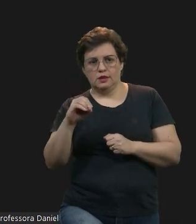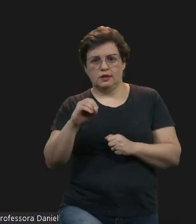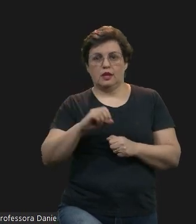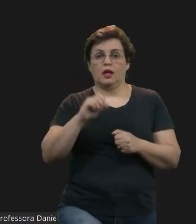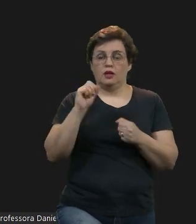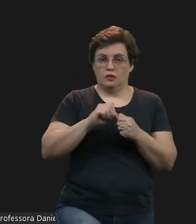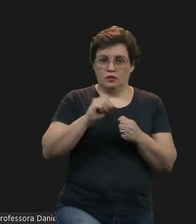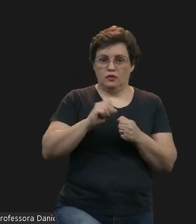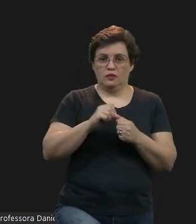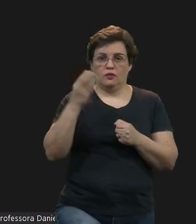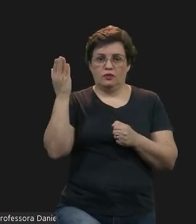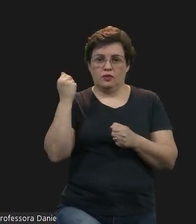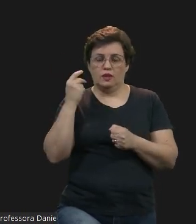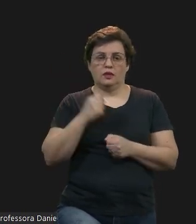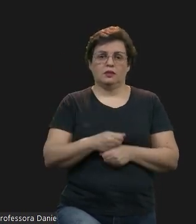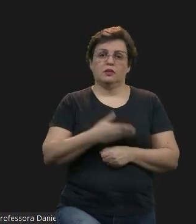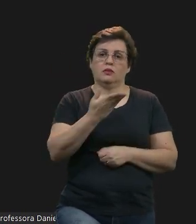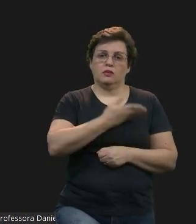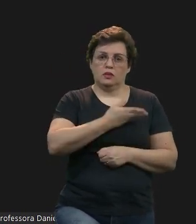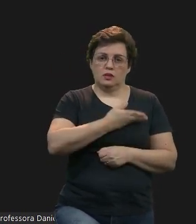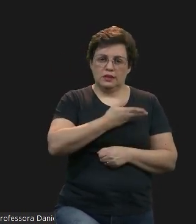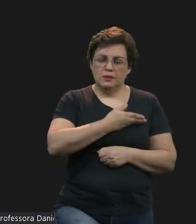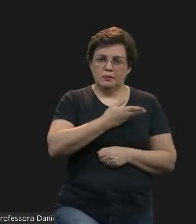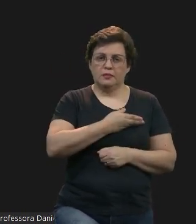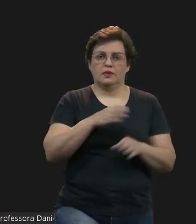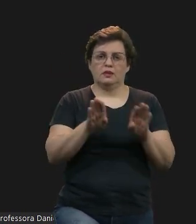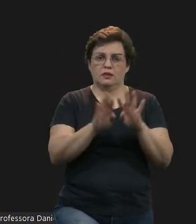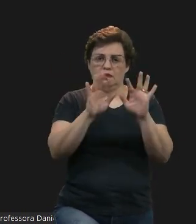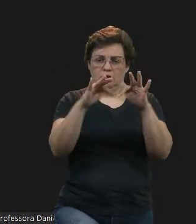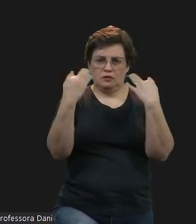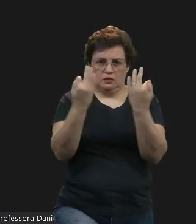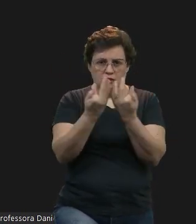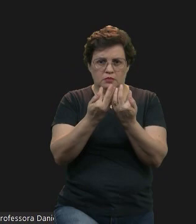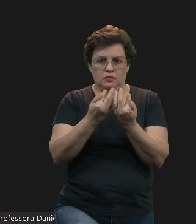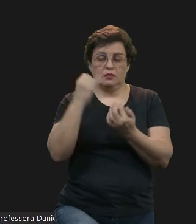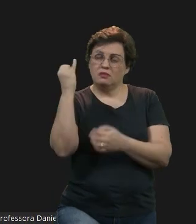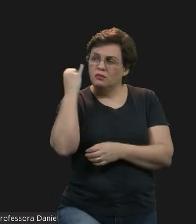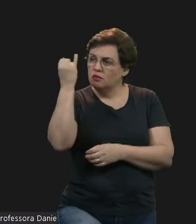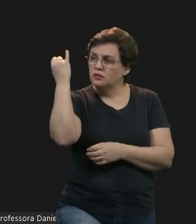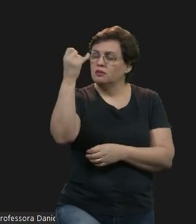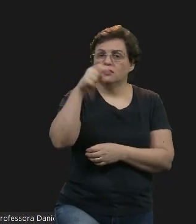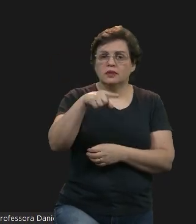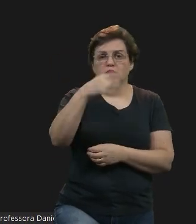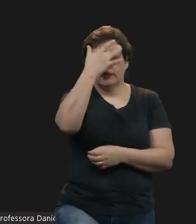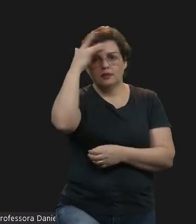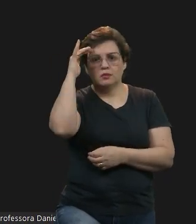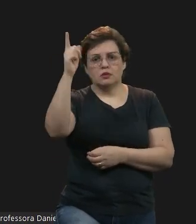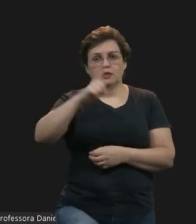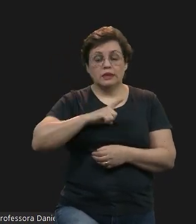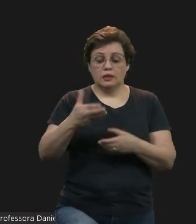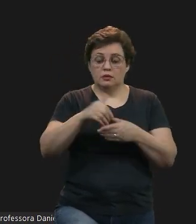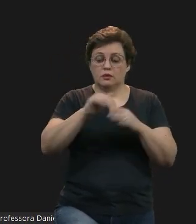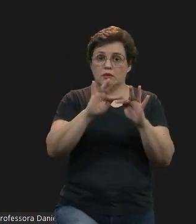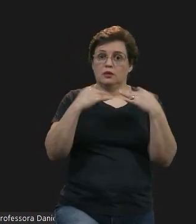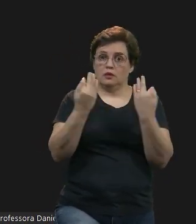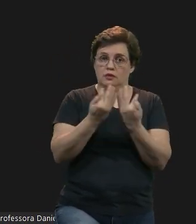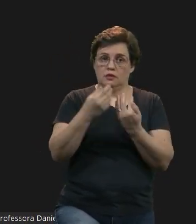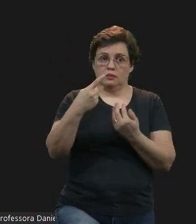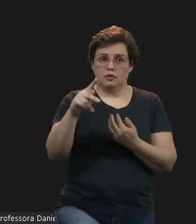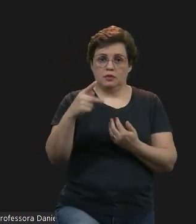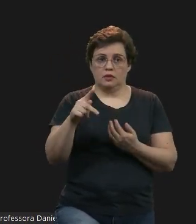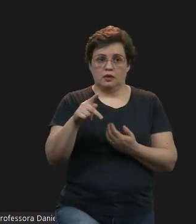de Celinho, para quem está nos assistindo, e para a família dele, a importância que esse homem teve na família.